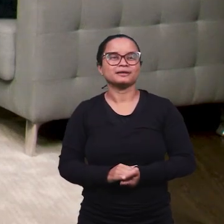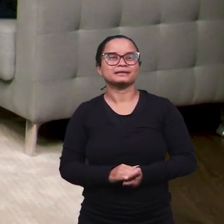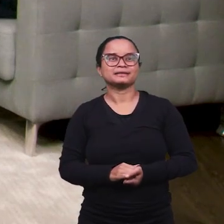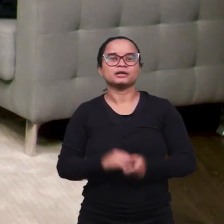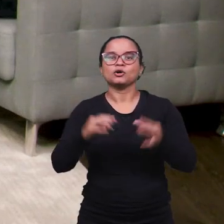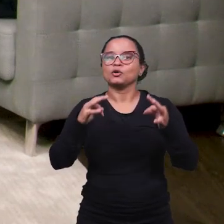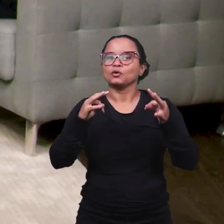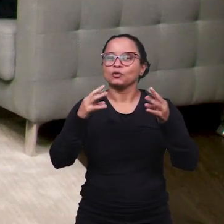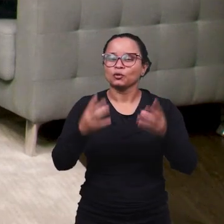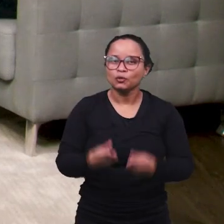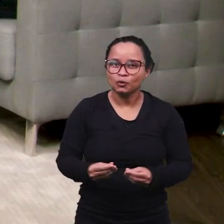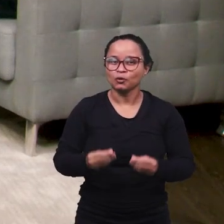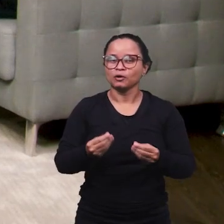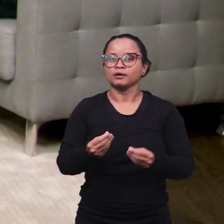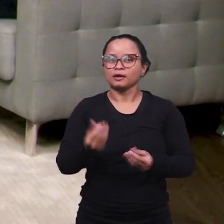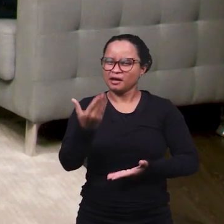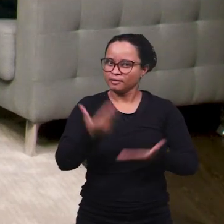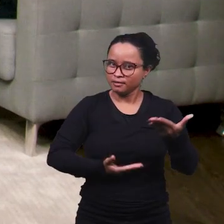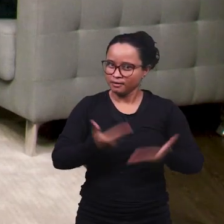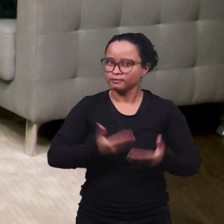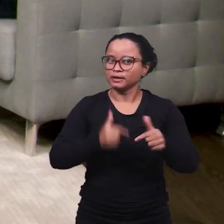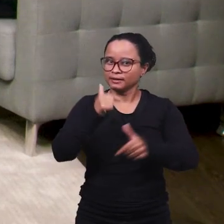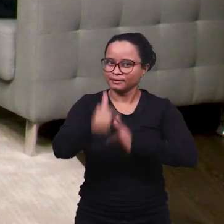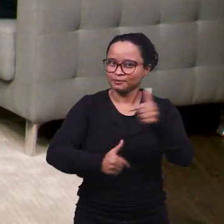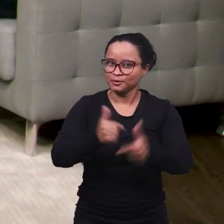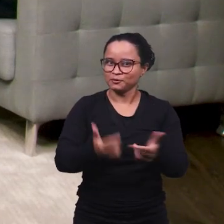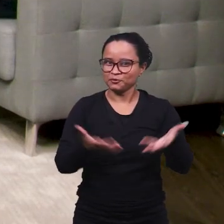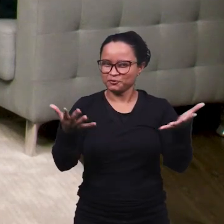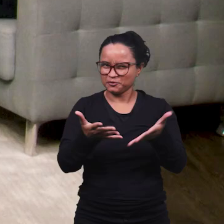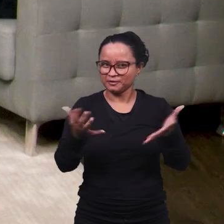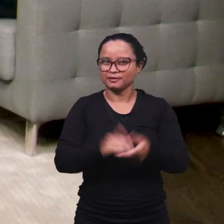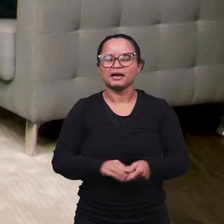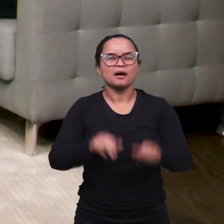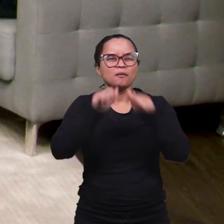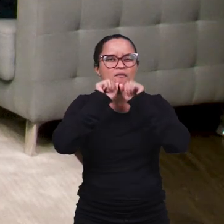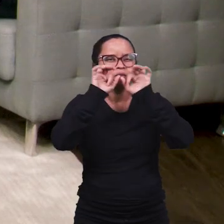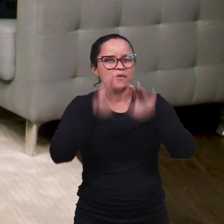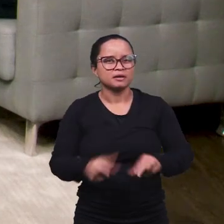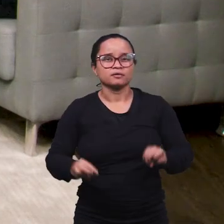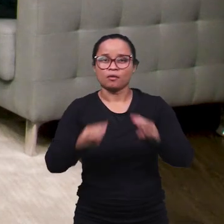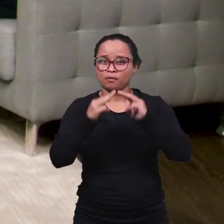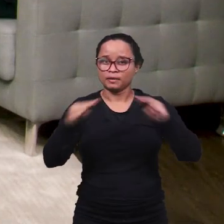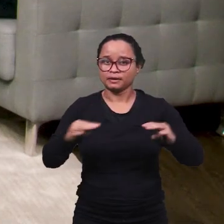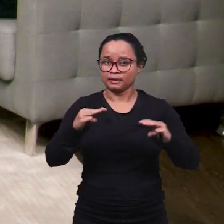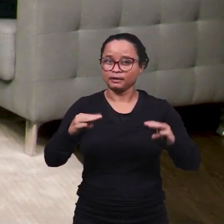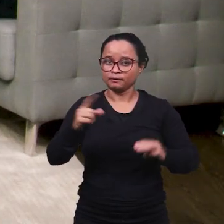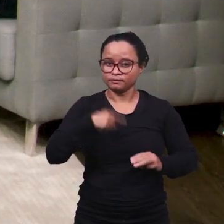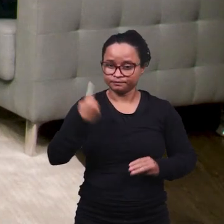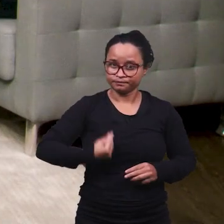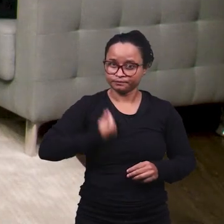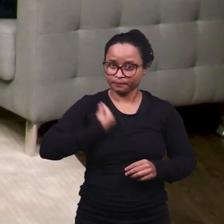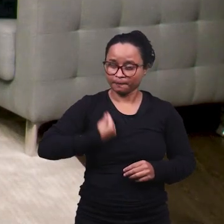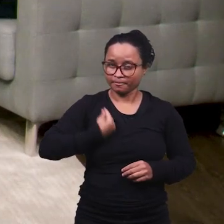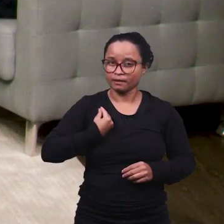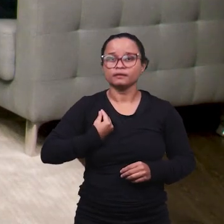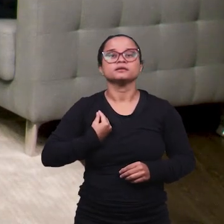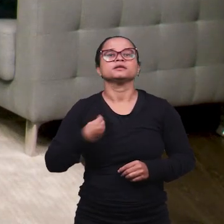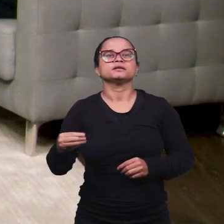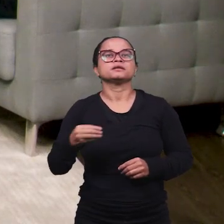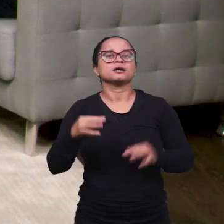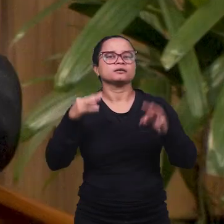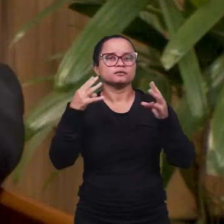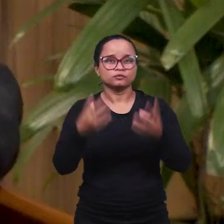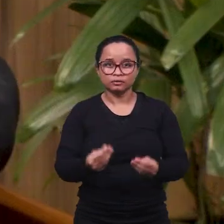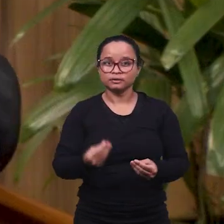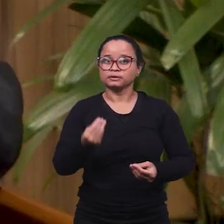é? O Zacarias que estava ali no templo servindo ao Senhor. Então, essa bênção, o Manaim para nós é a nossa vida, é a extensão da igreja,